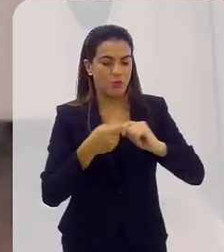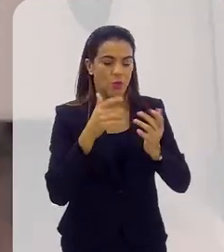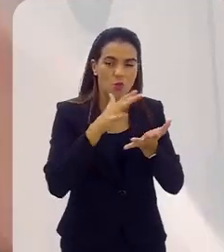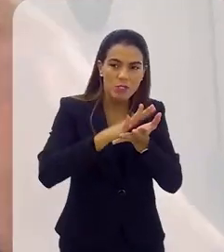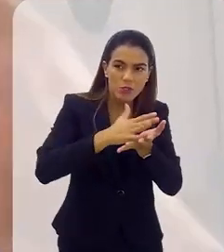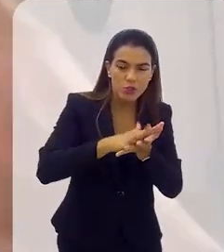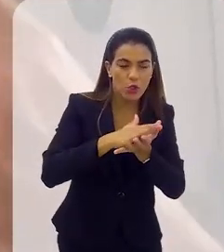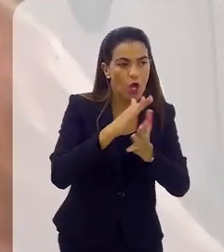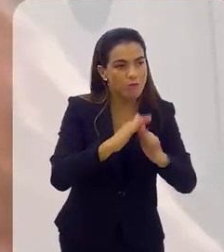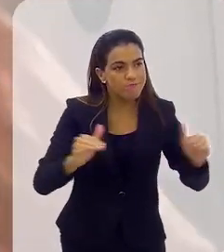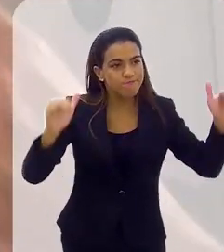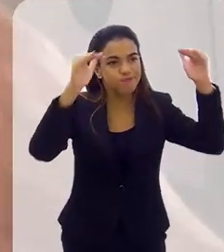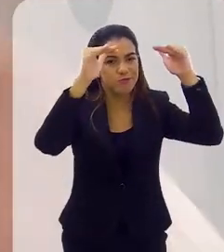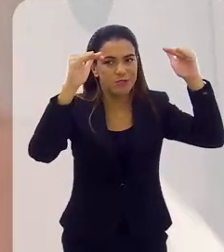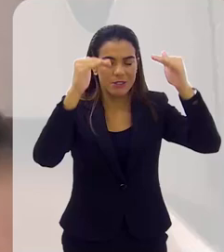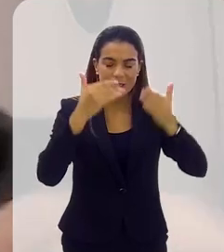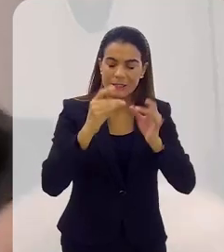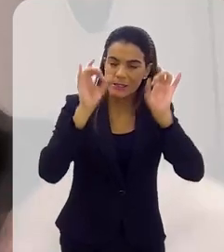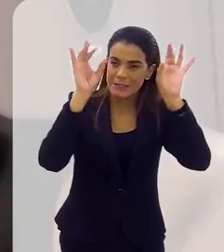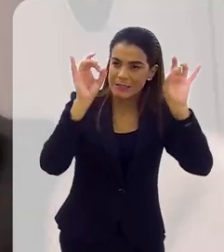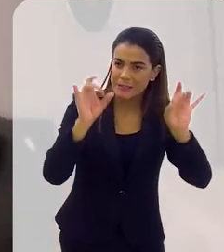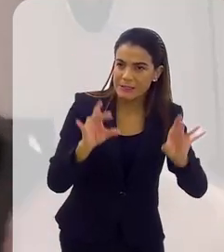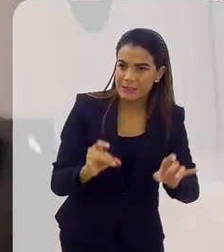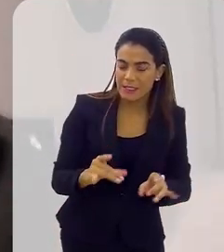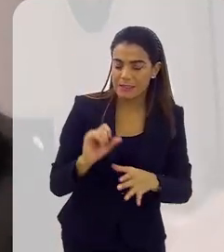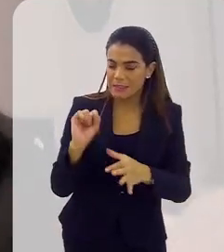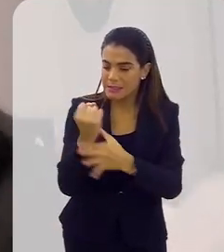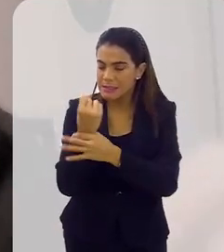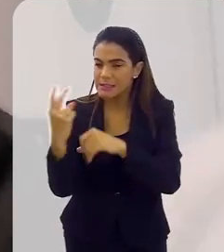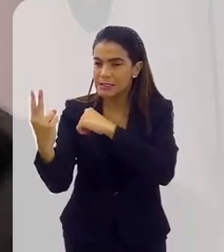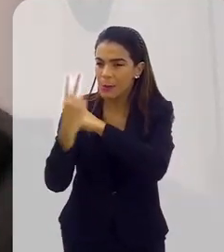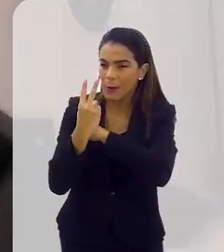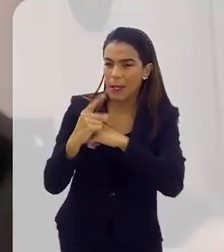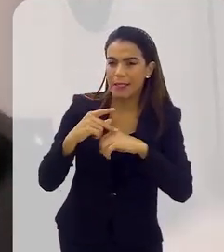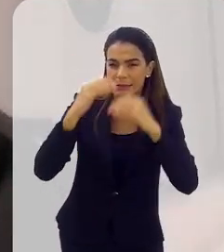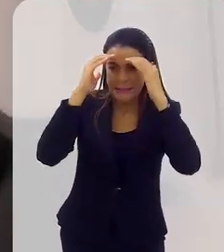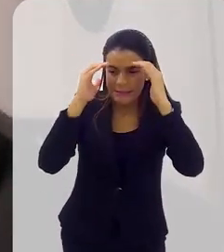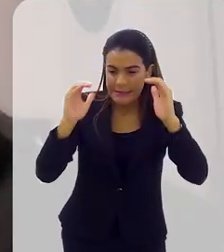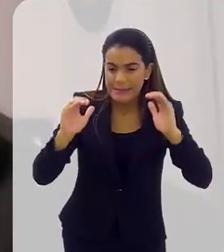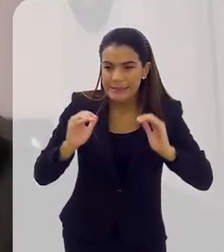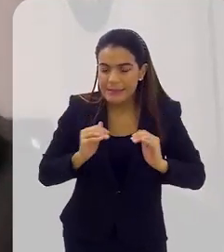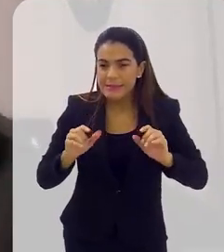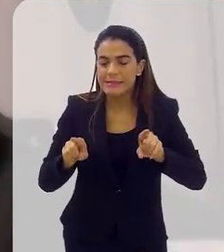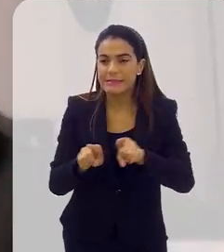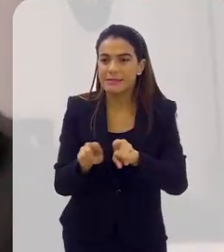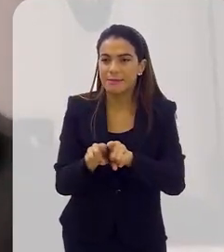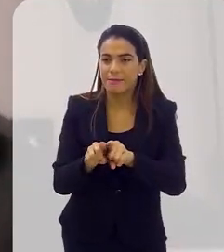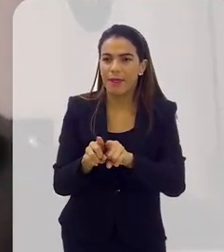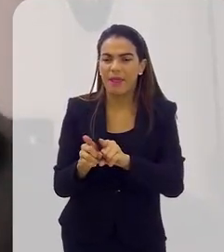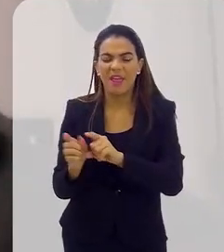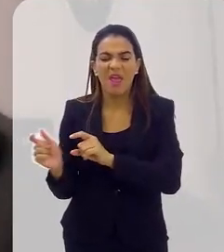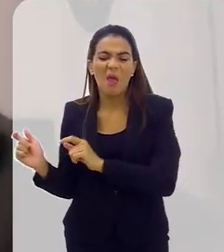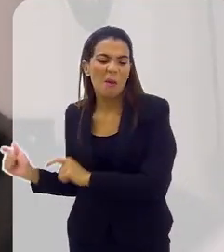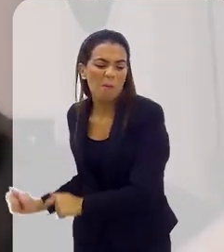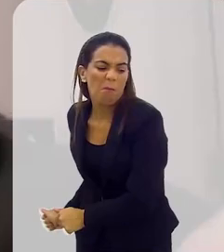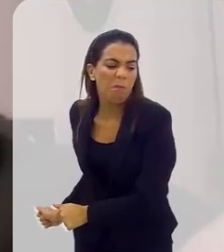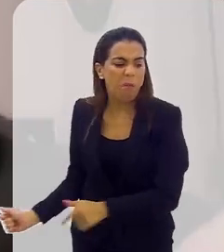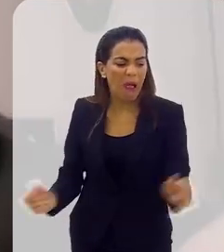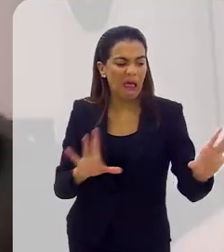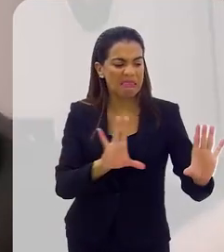se transformar numa escola de grupo especial. Importantíssimo você ter segurança, ter dignidade. Você jogar o